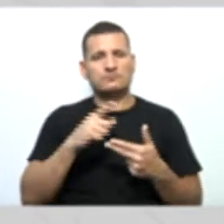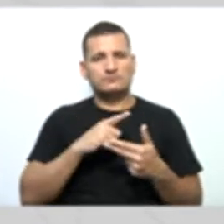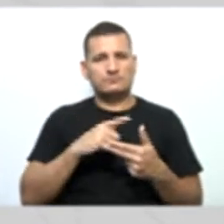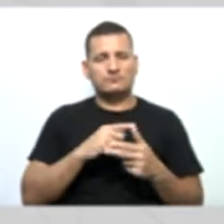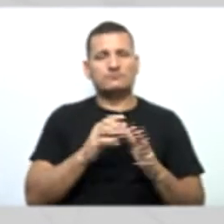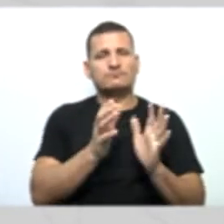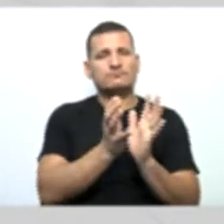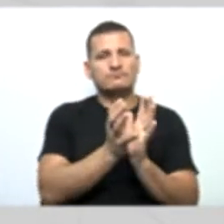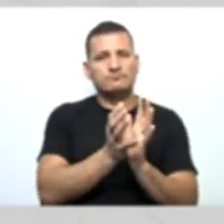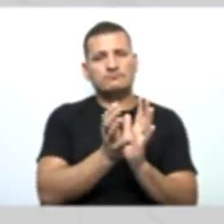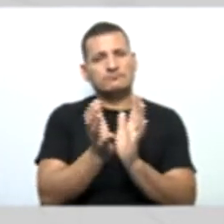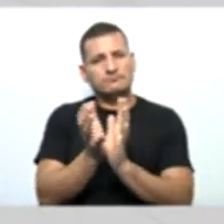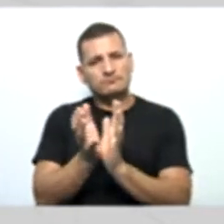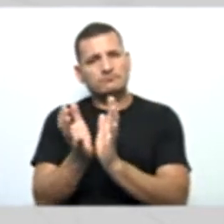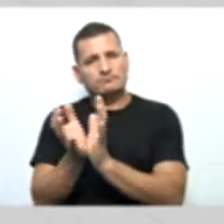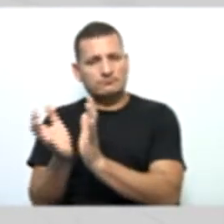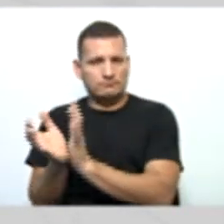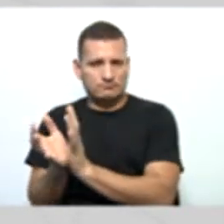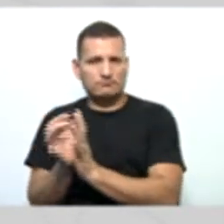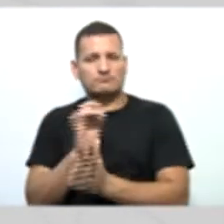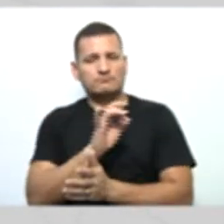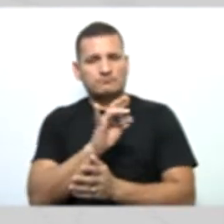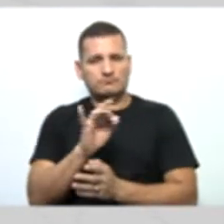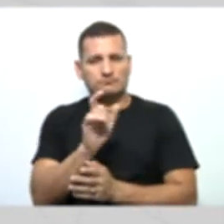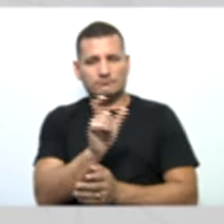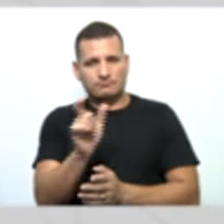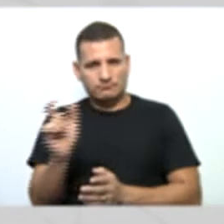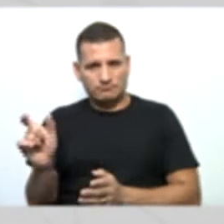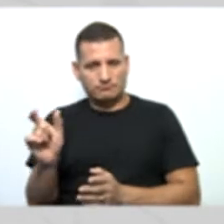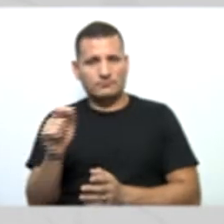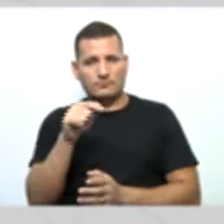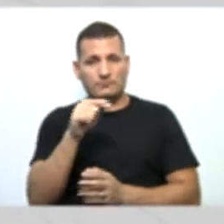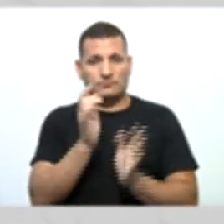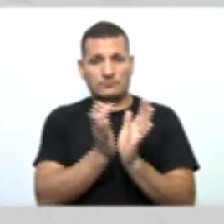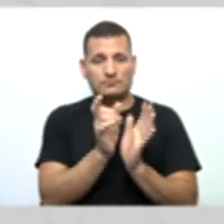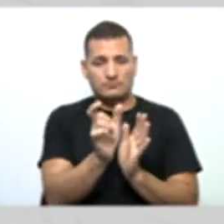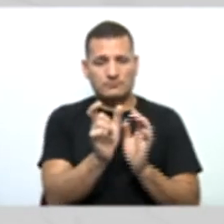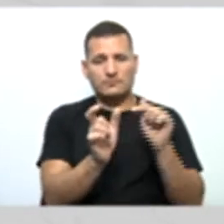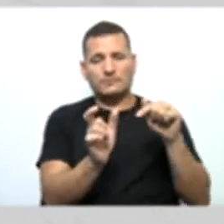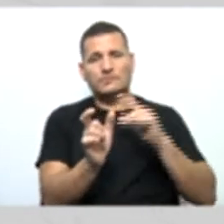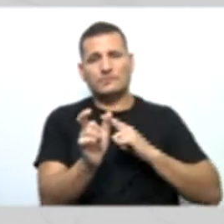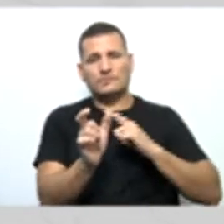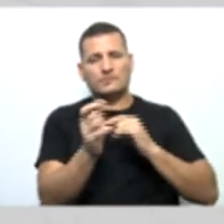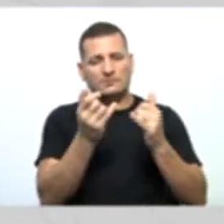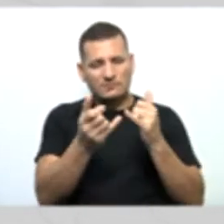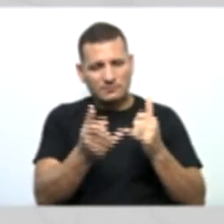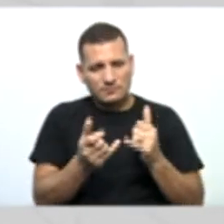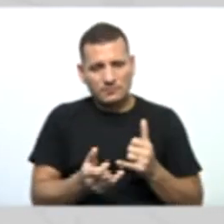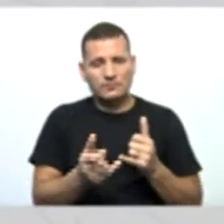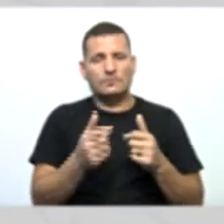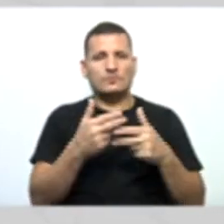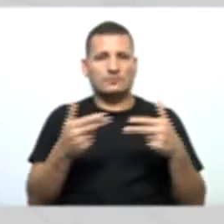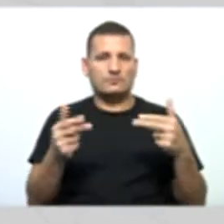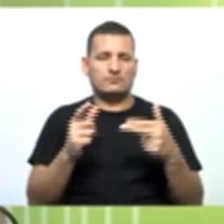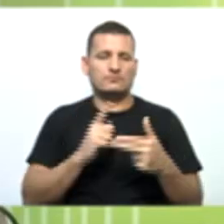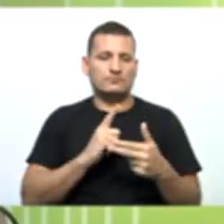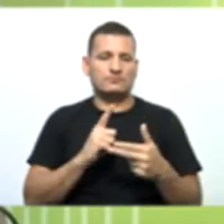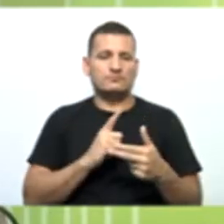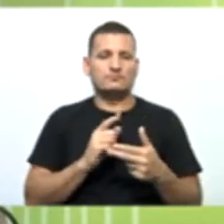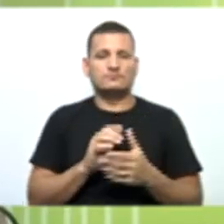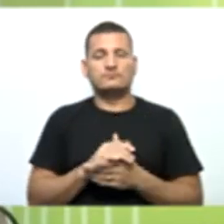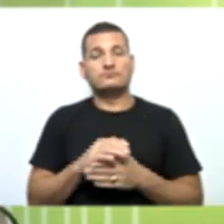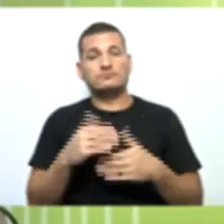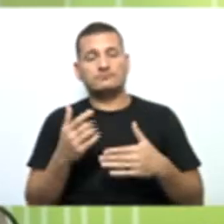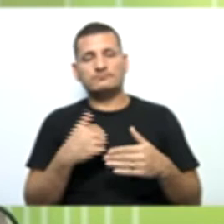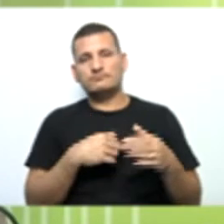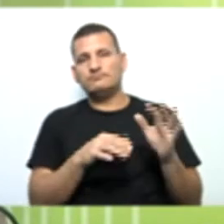determinada classe. Uma classe agrupa objetos similares. Pessoal, ó, eu